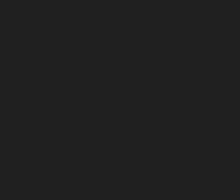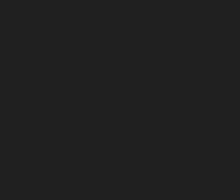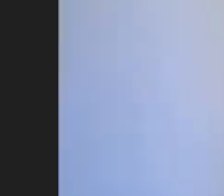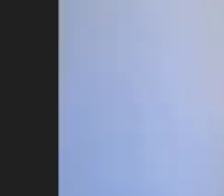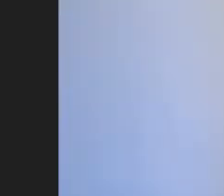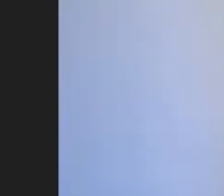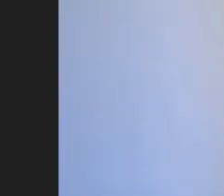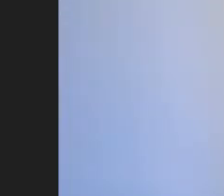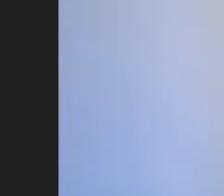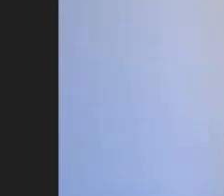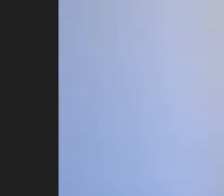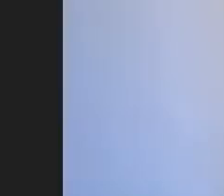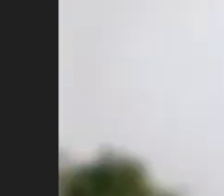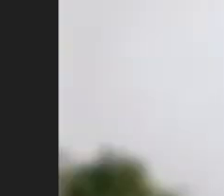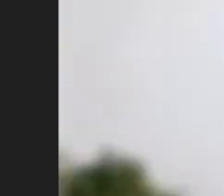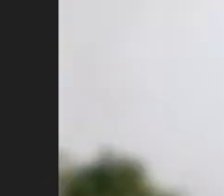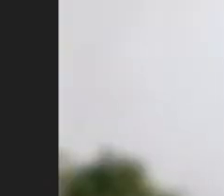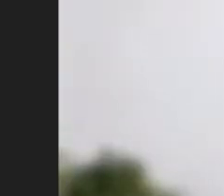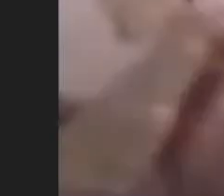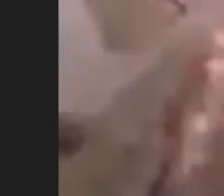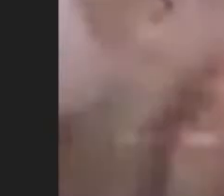Parabéns! Vivas!